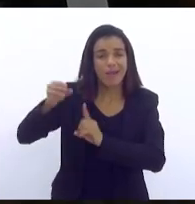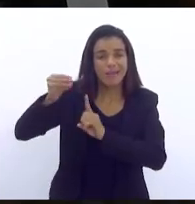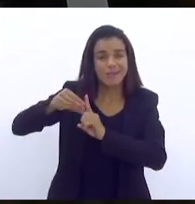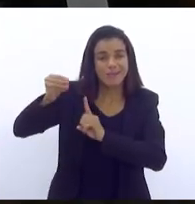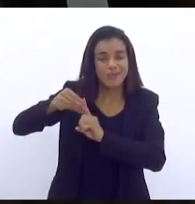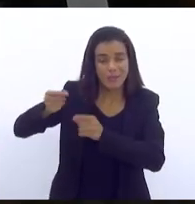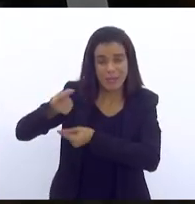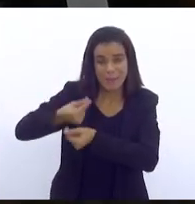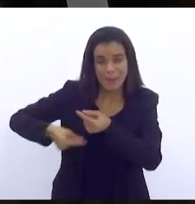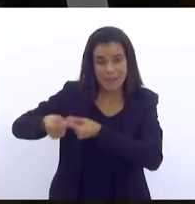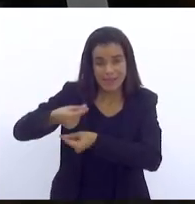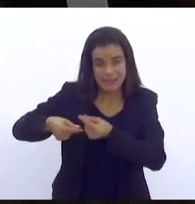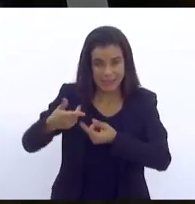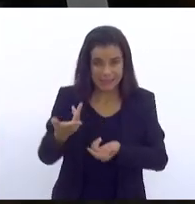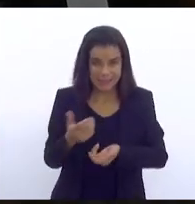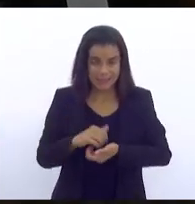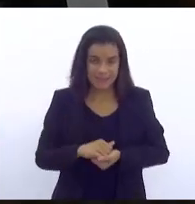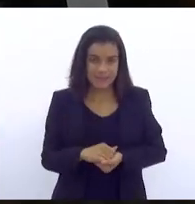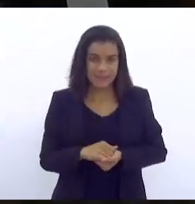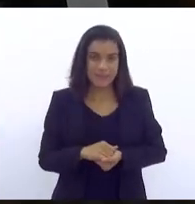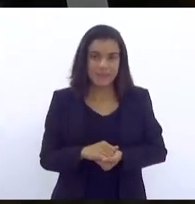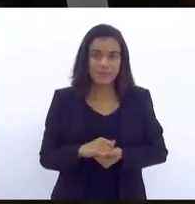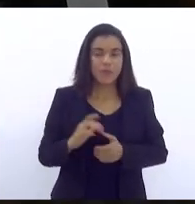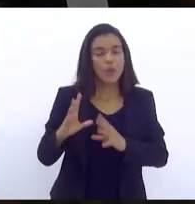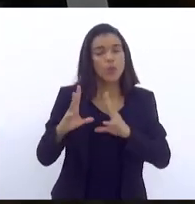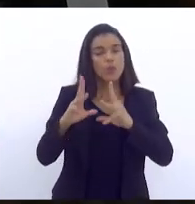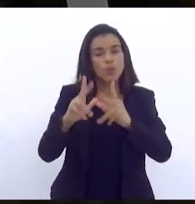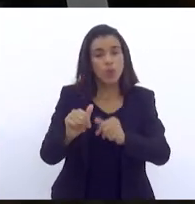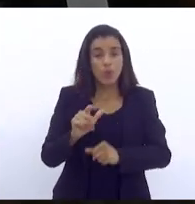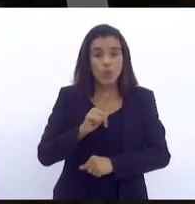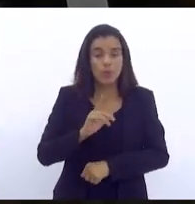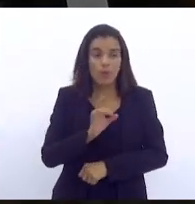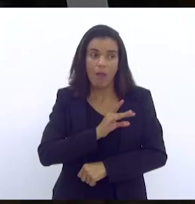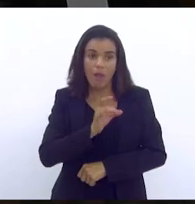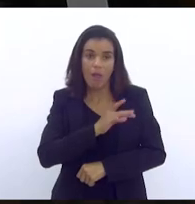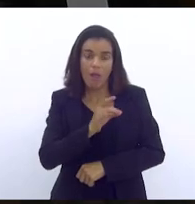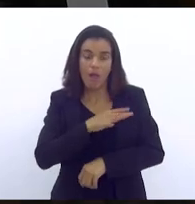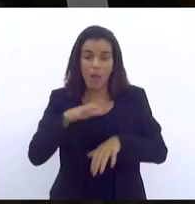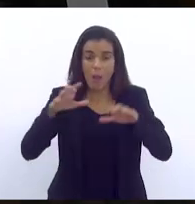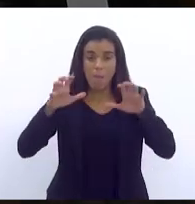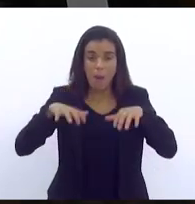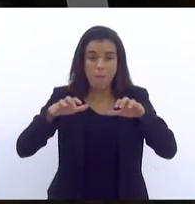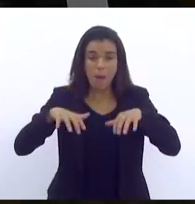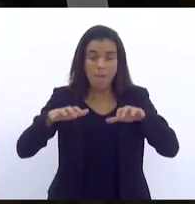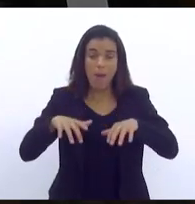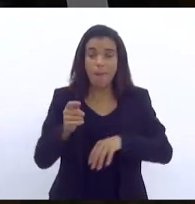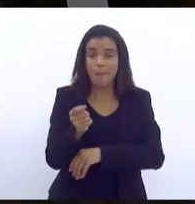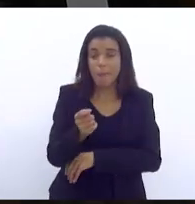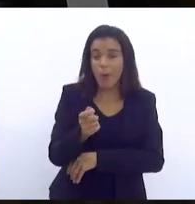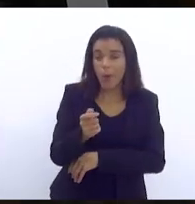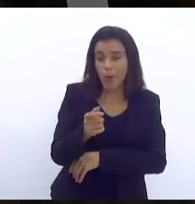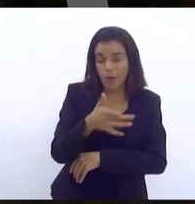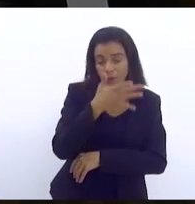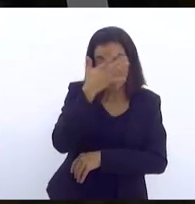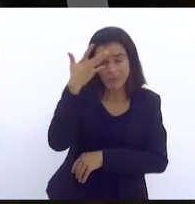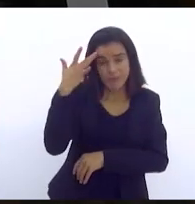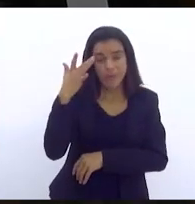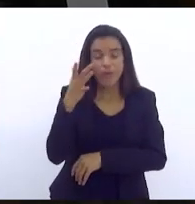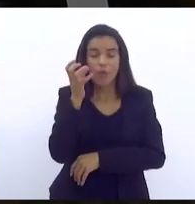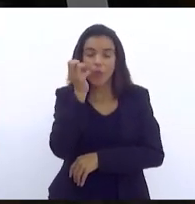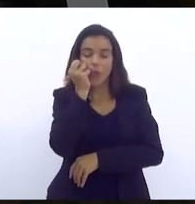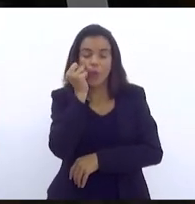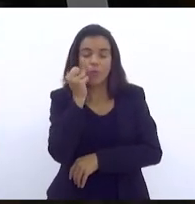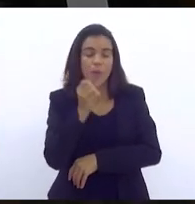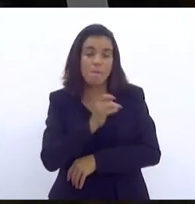né então todo mundo eh teme a chuva mas poucos vão dormir realmente com medo de perder tudo e